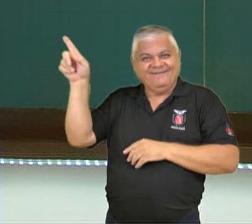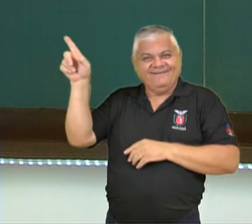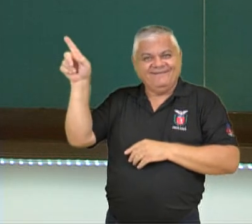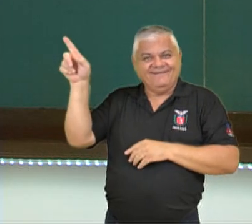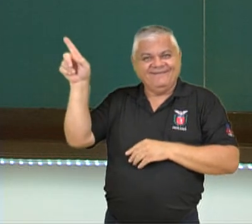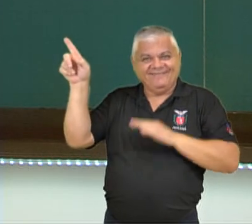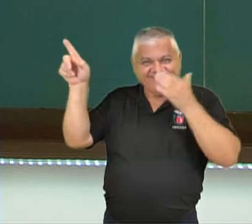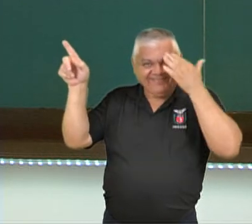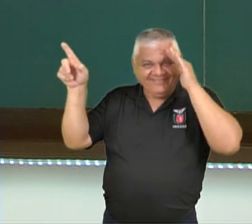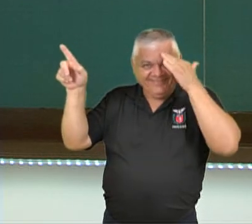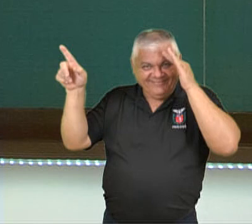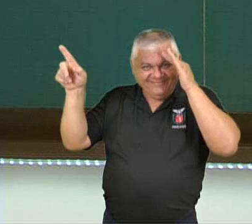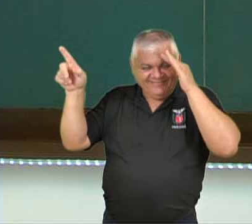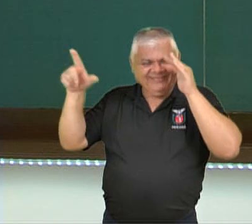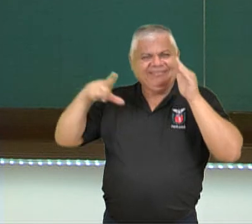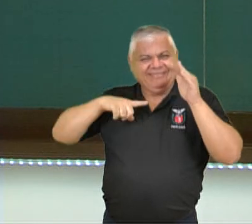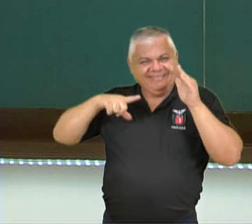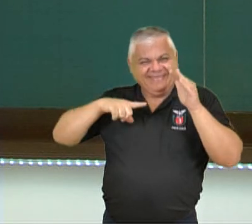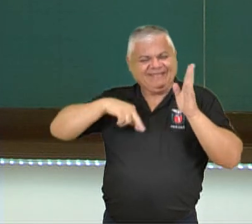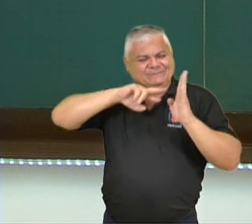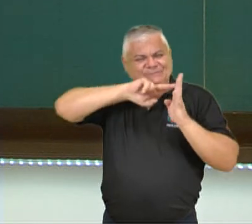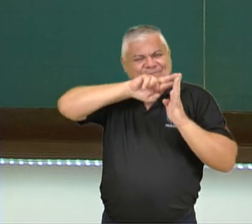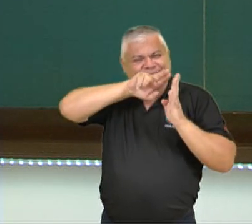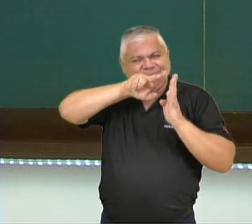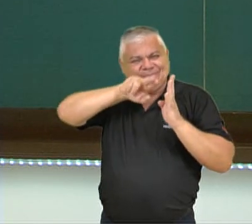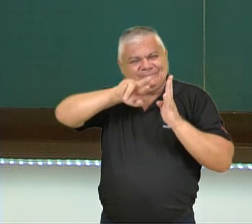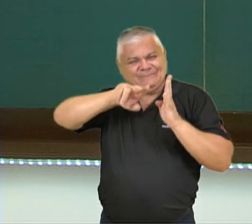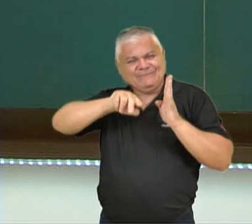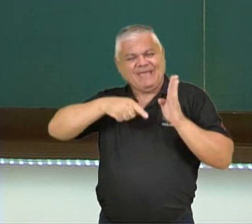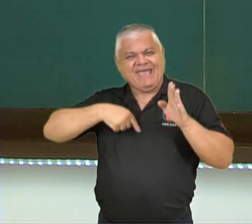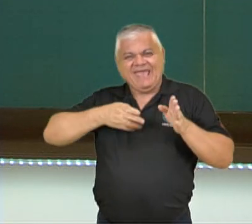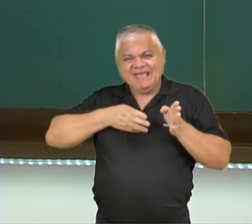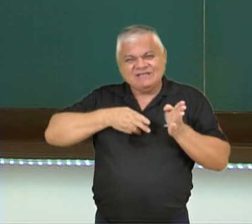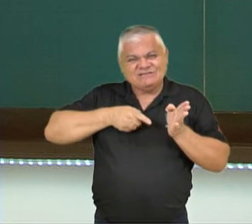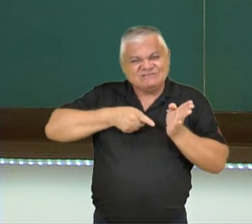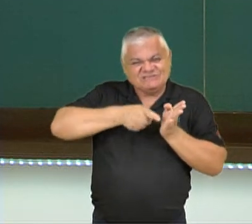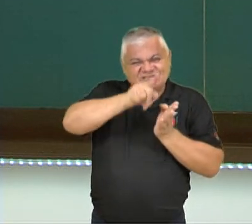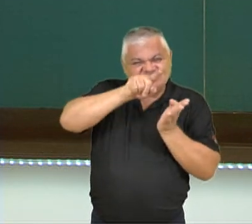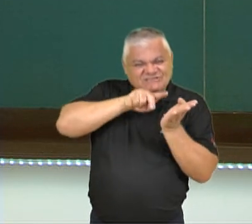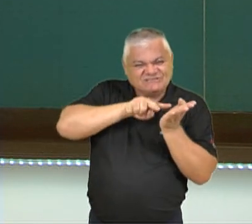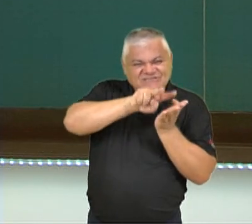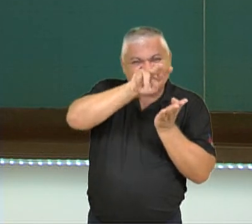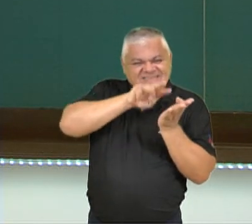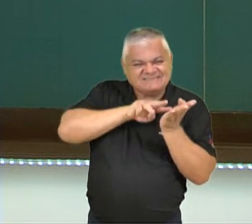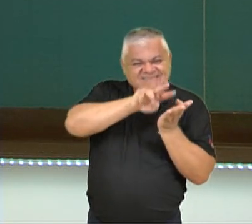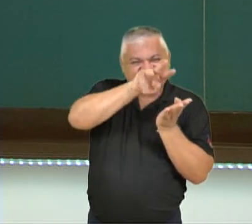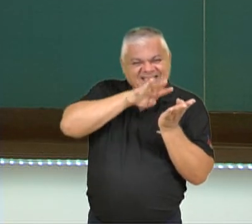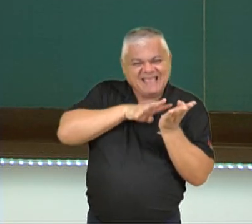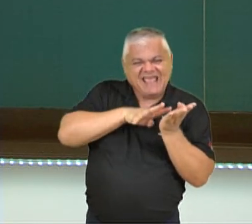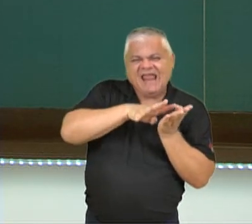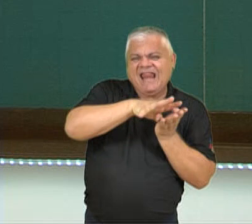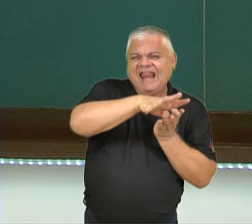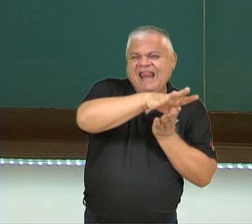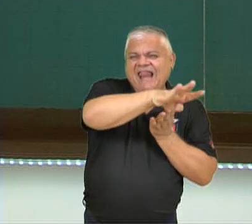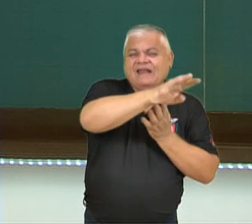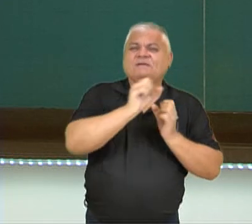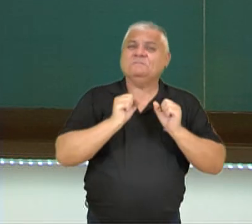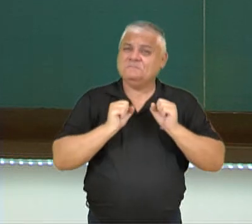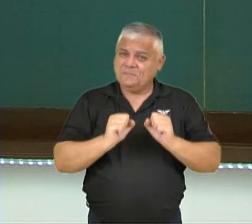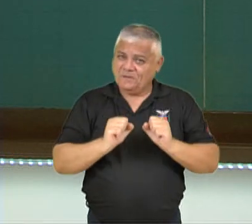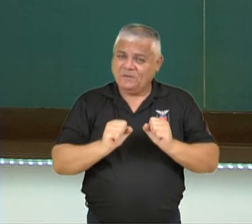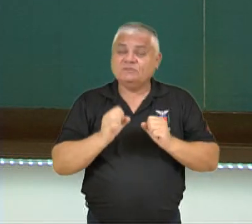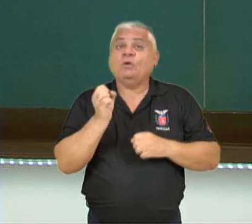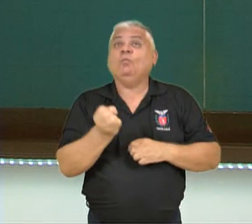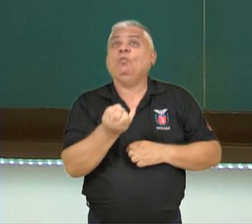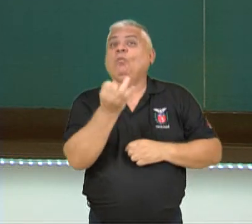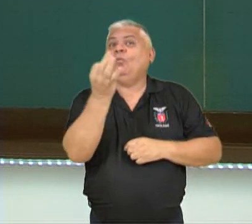noção. Passam infinitas retas, ok? Por um ponto passam infinitas retas. Nós não podemos